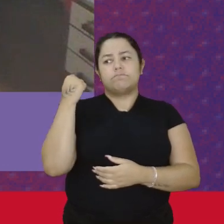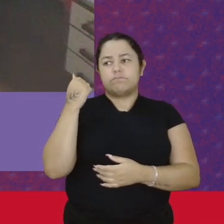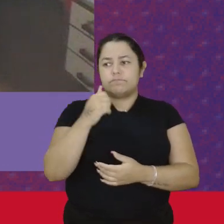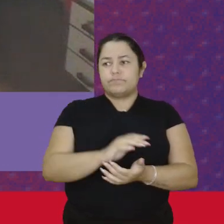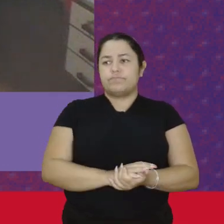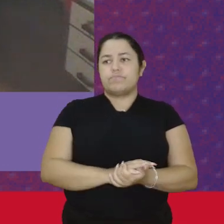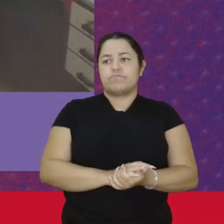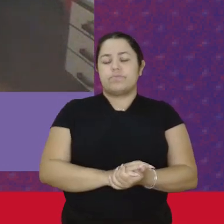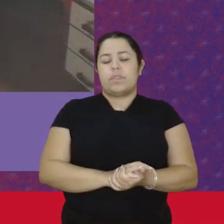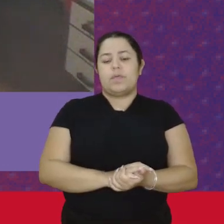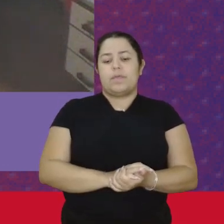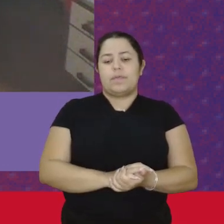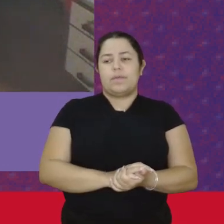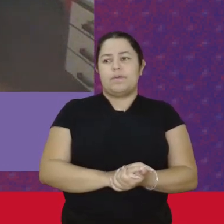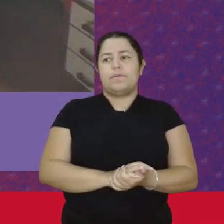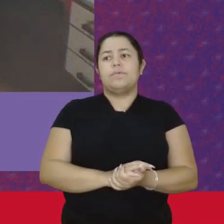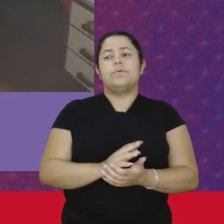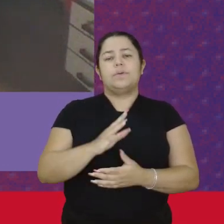foi